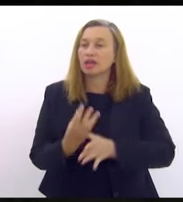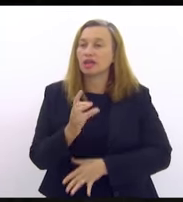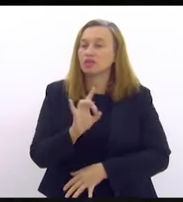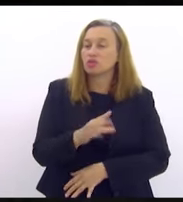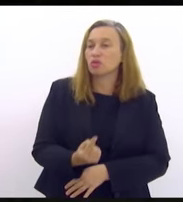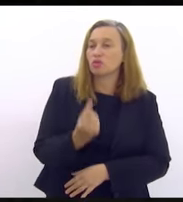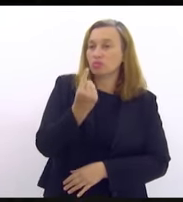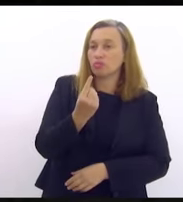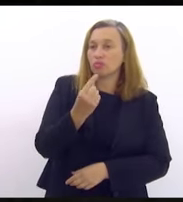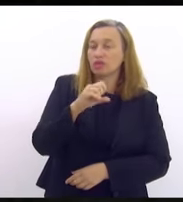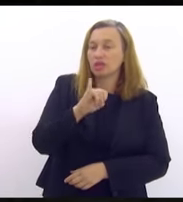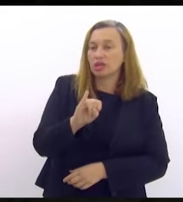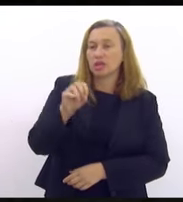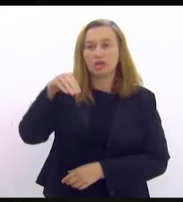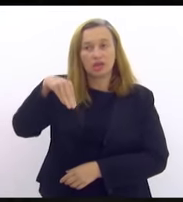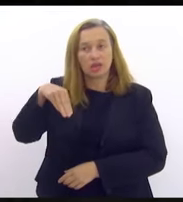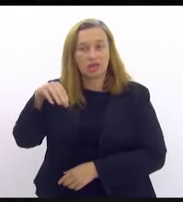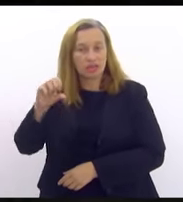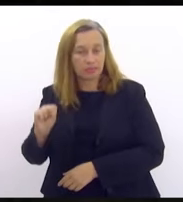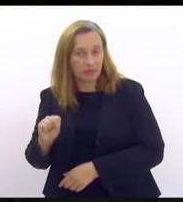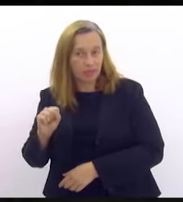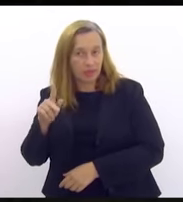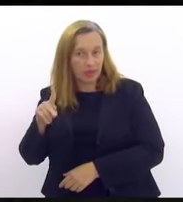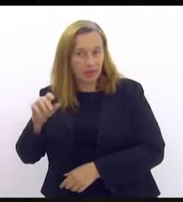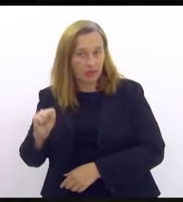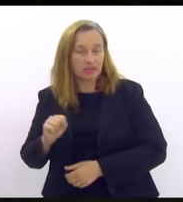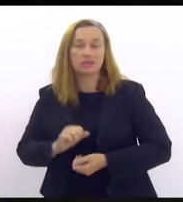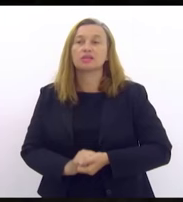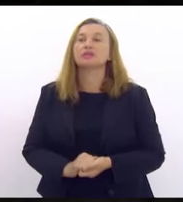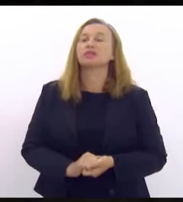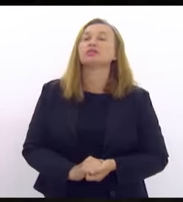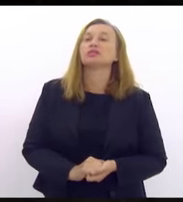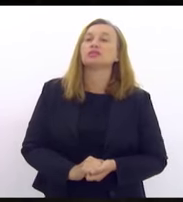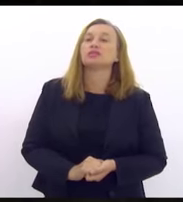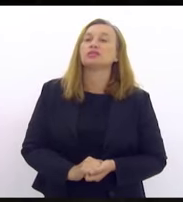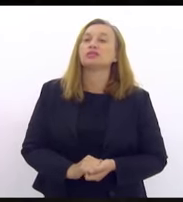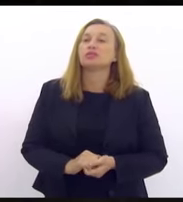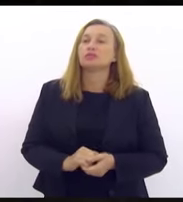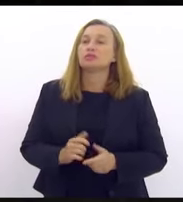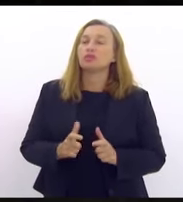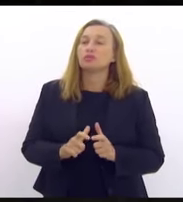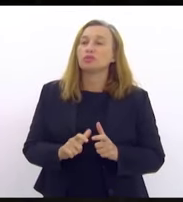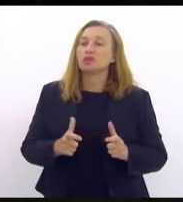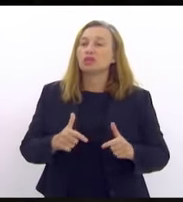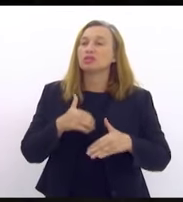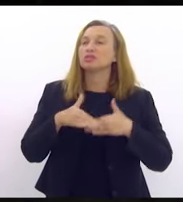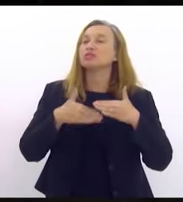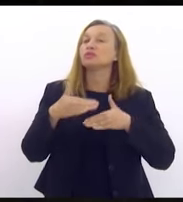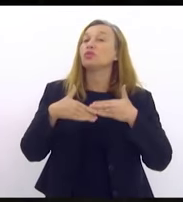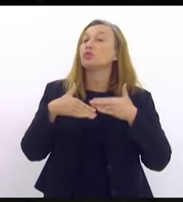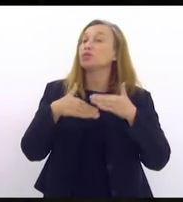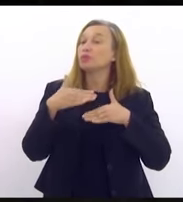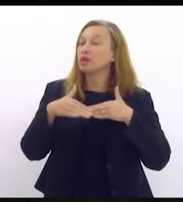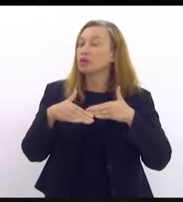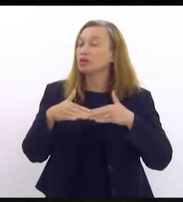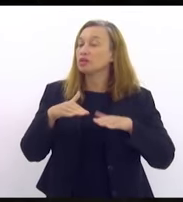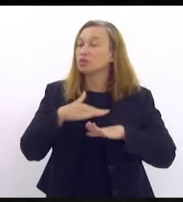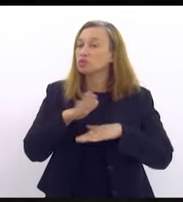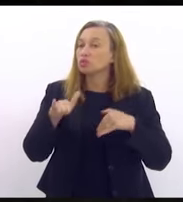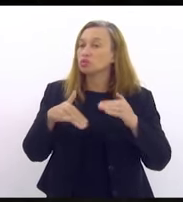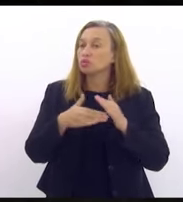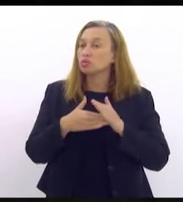INPS atual INSS e foi um grande Boom de toda essa